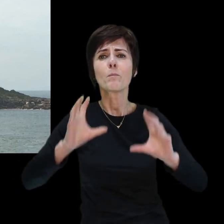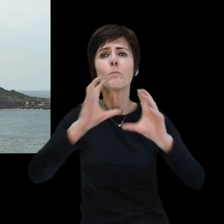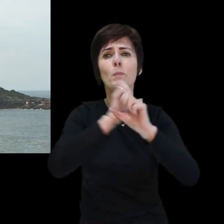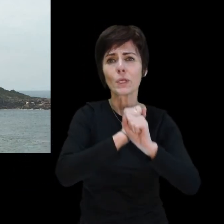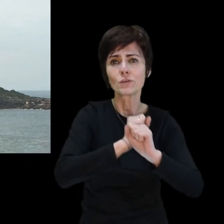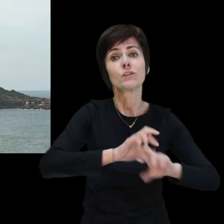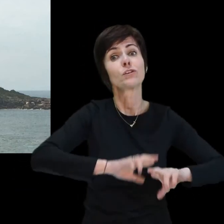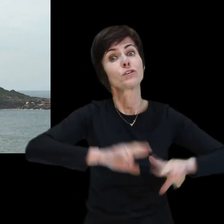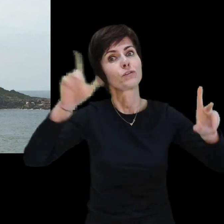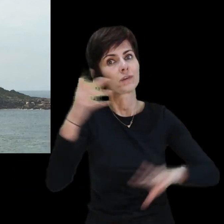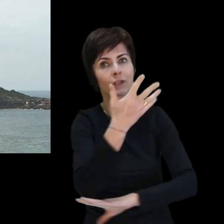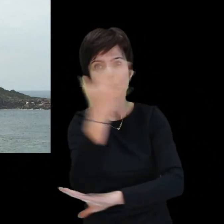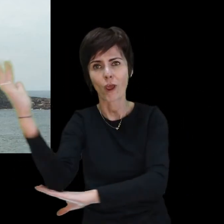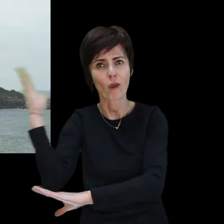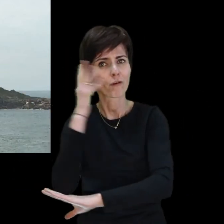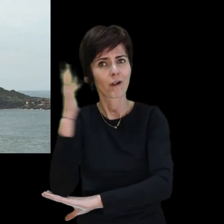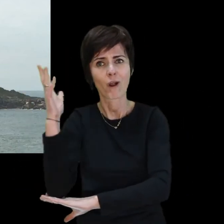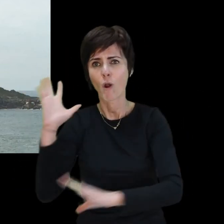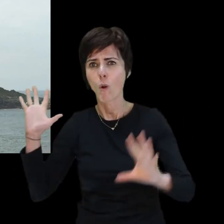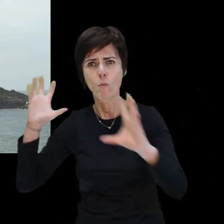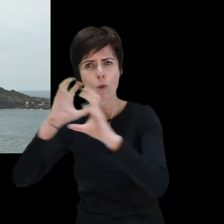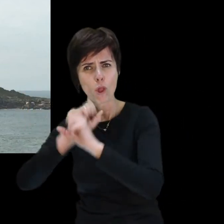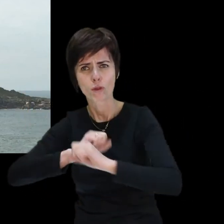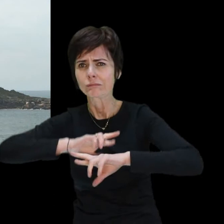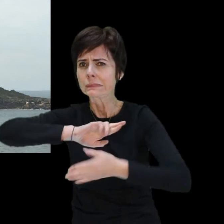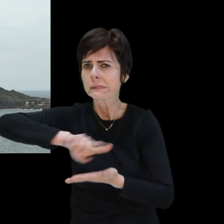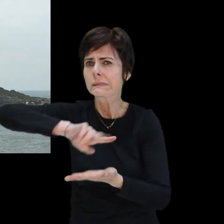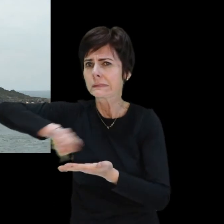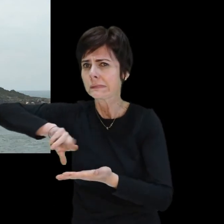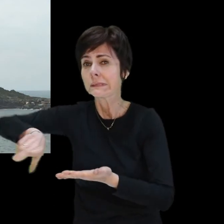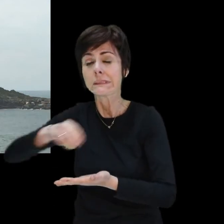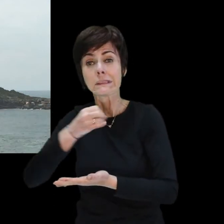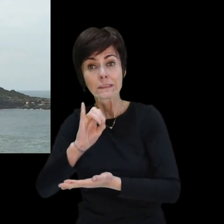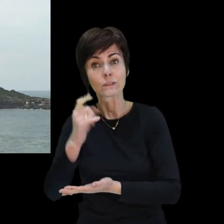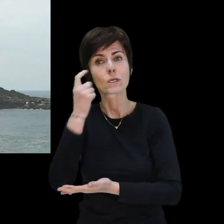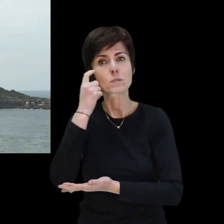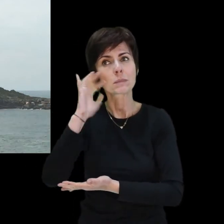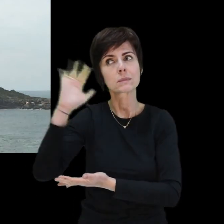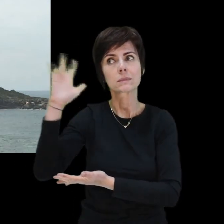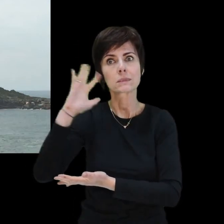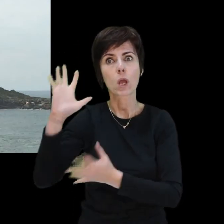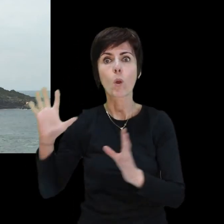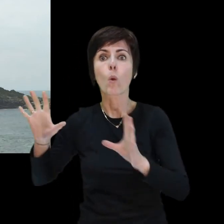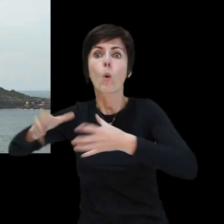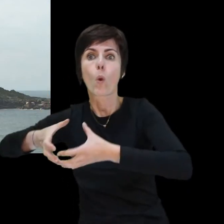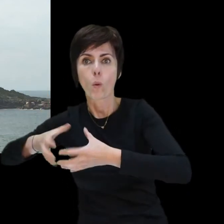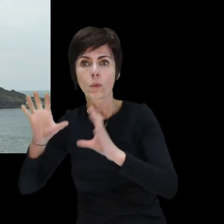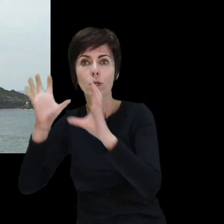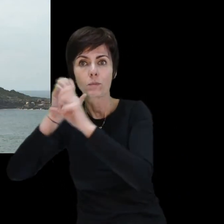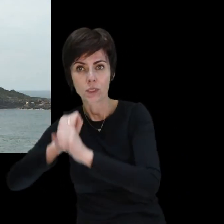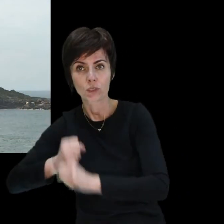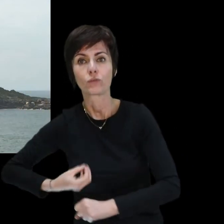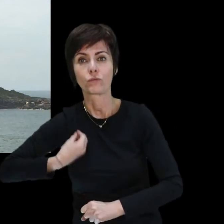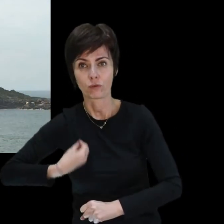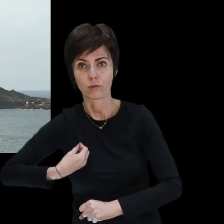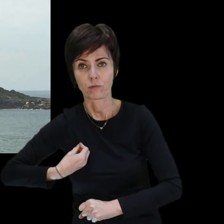pouca população de animais, não é como a floresta que realmente é superpovoada, se a gente pensar em densidade,